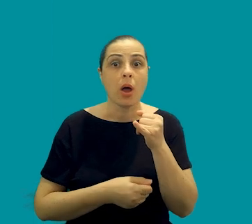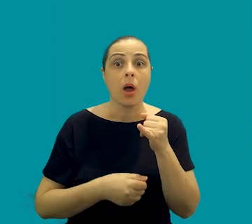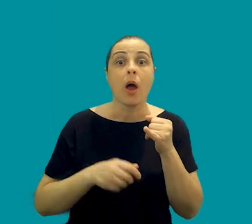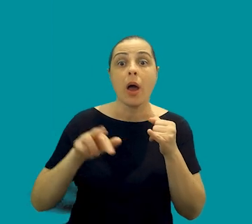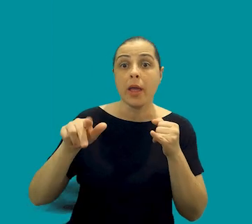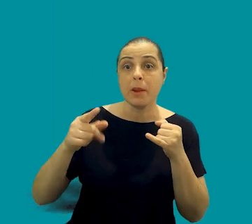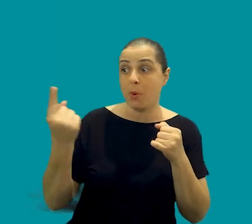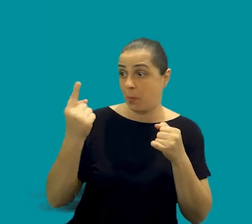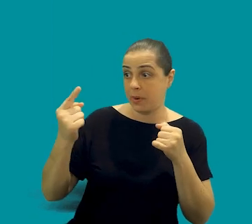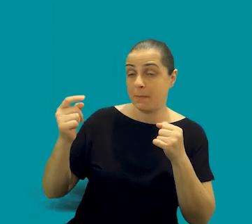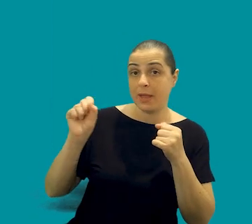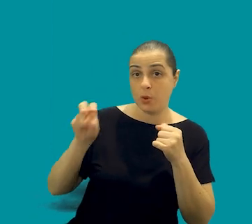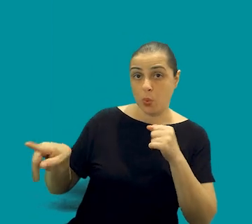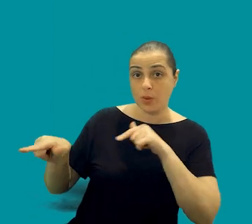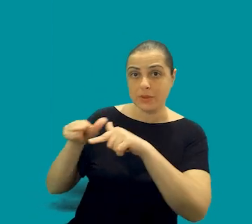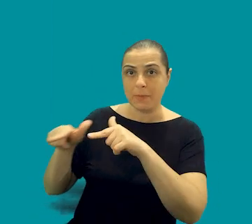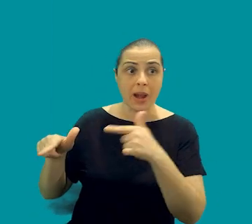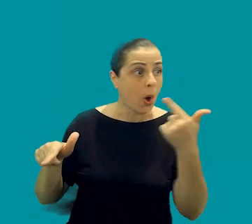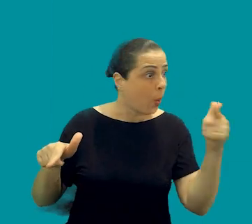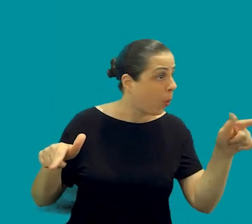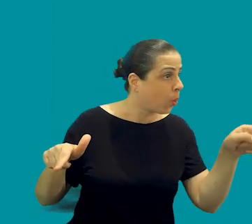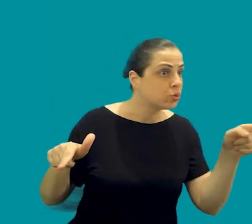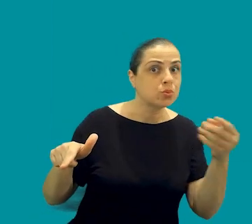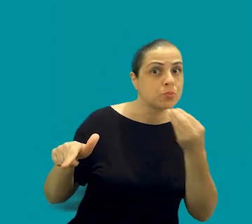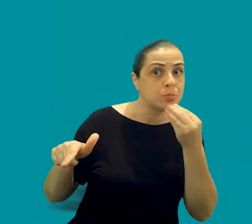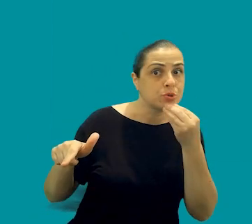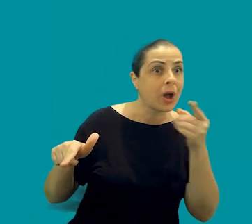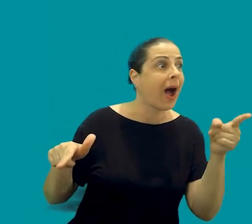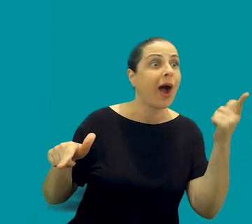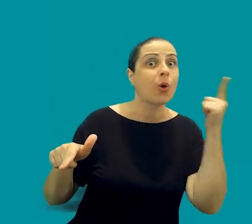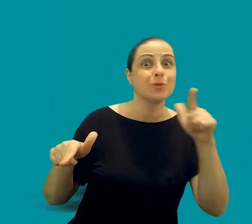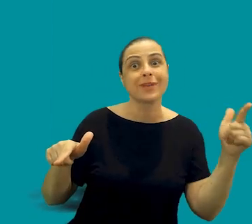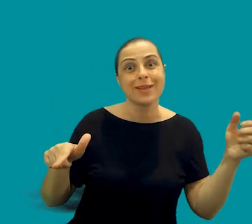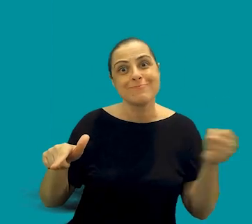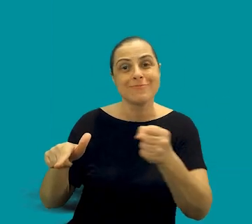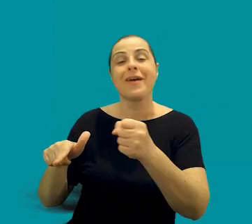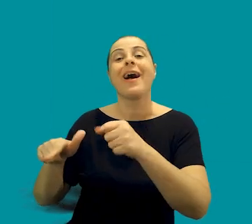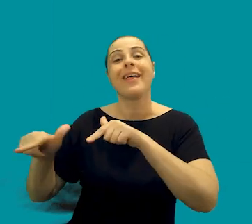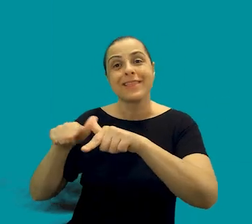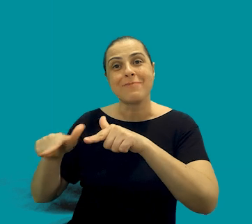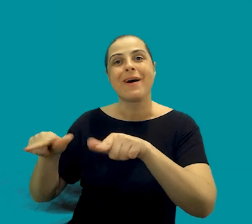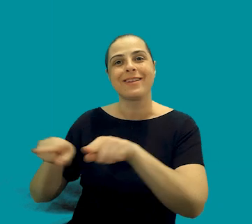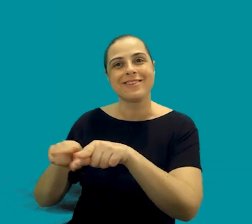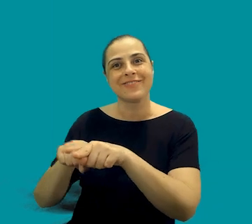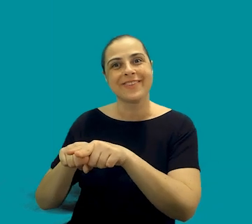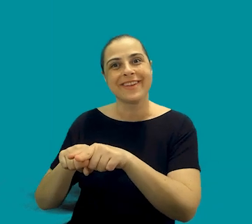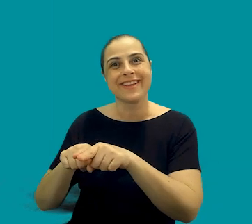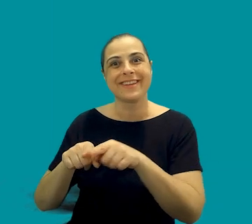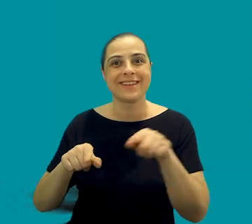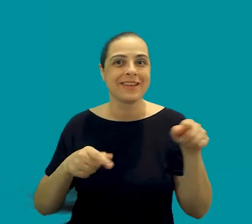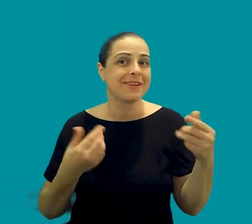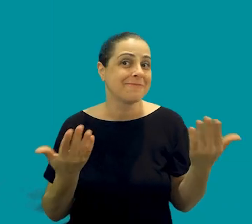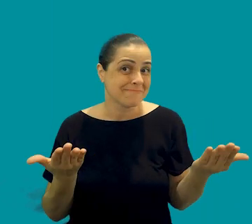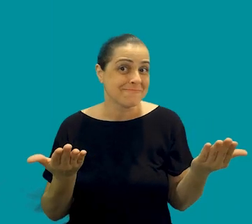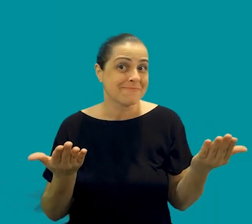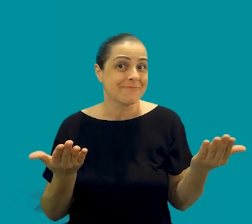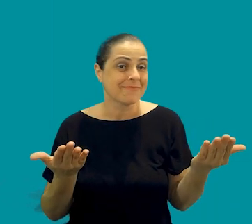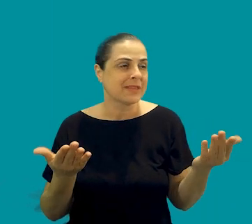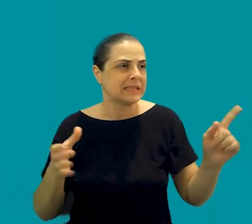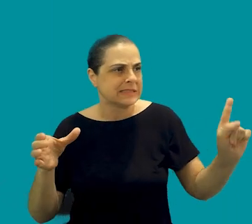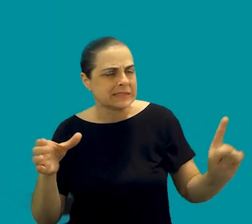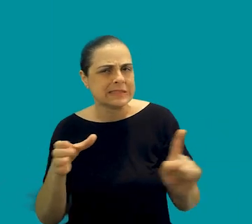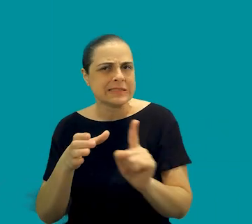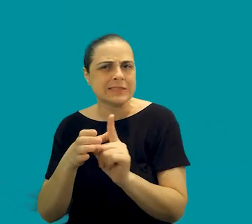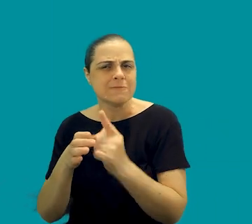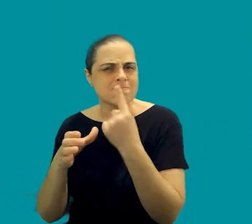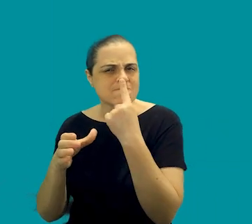irmão começa também a entender que pode fazer em outra forma. A questão do reconhecimento dele, do